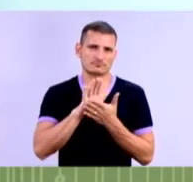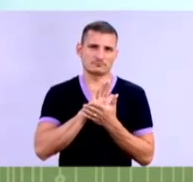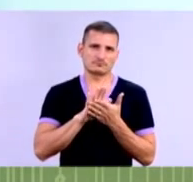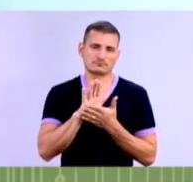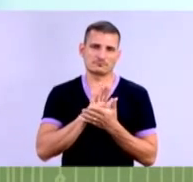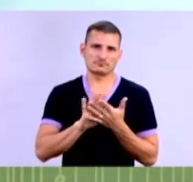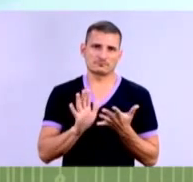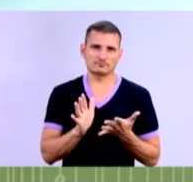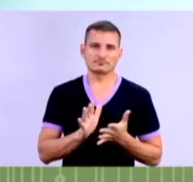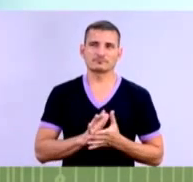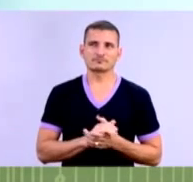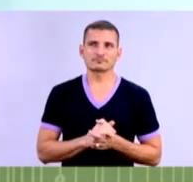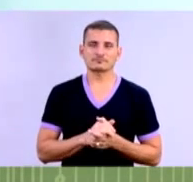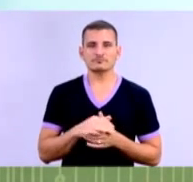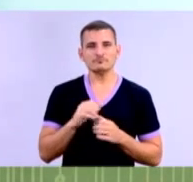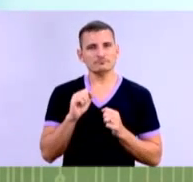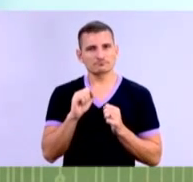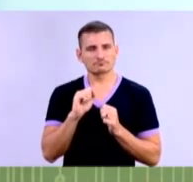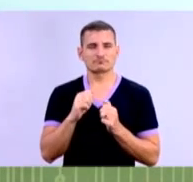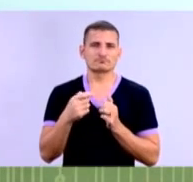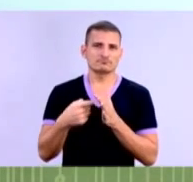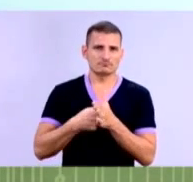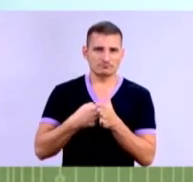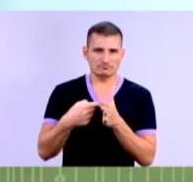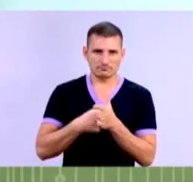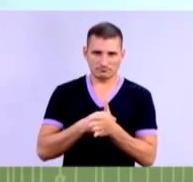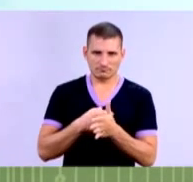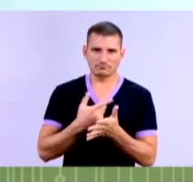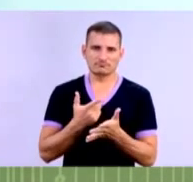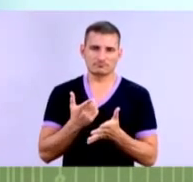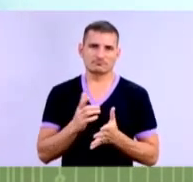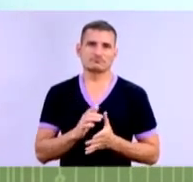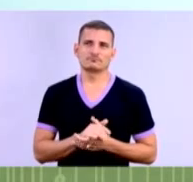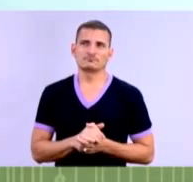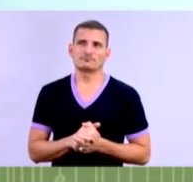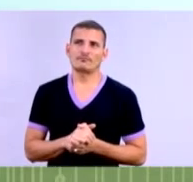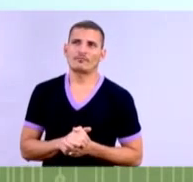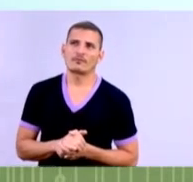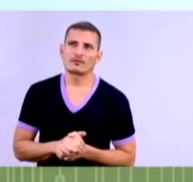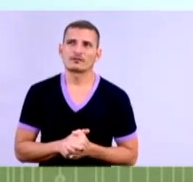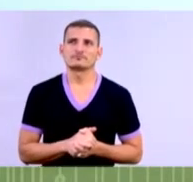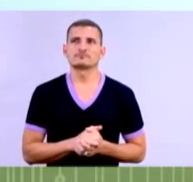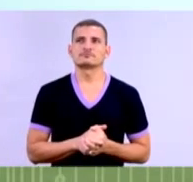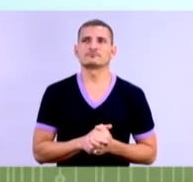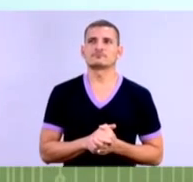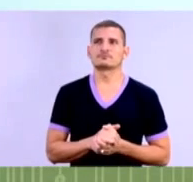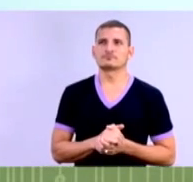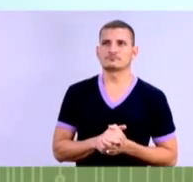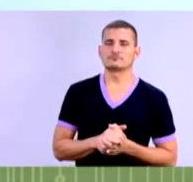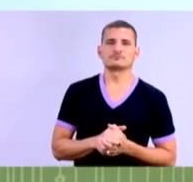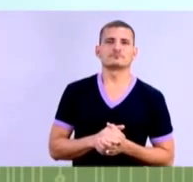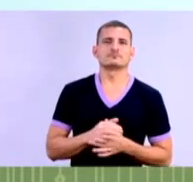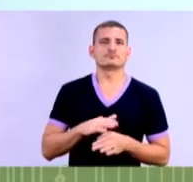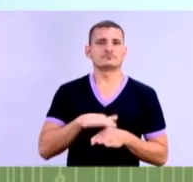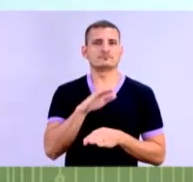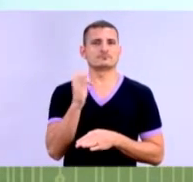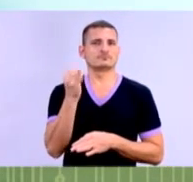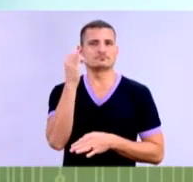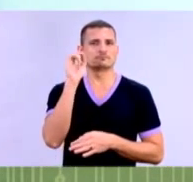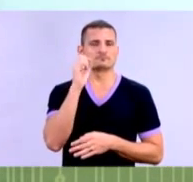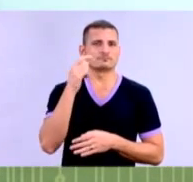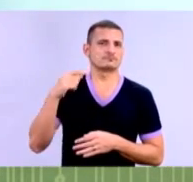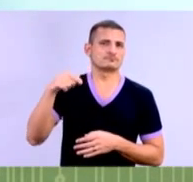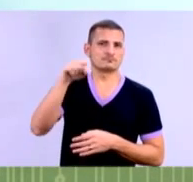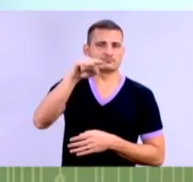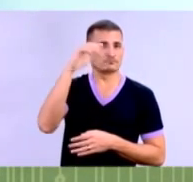com vergonha, podem mandar aqui que a gente alinhe e falou, opa, agora eu entendi, que é o mais importante, que vocês saiam daqui